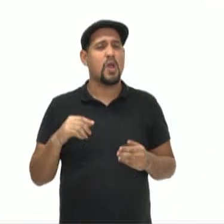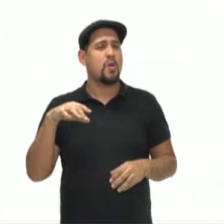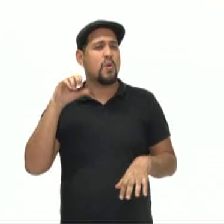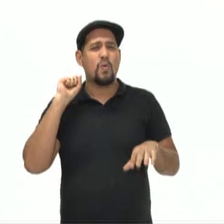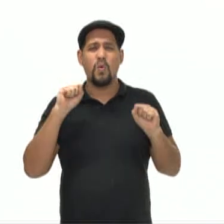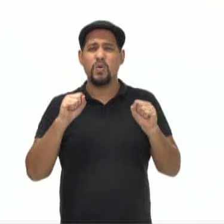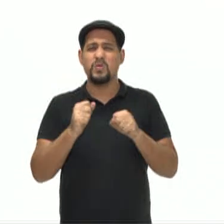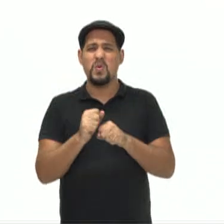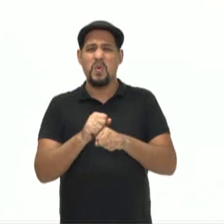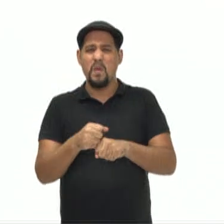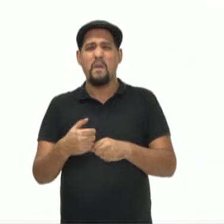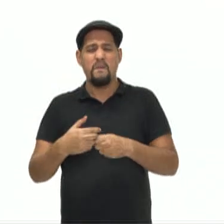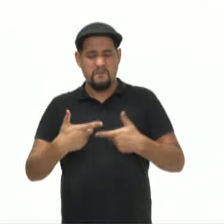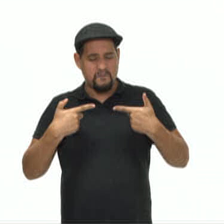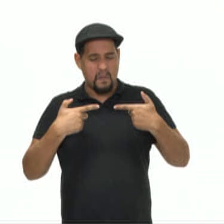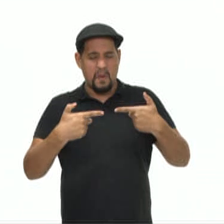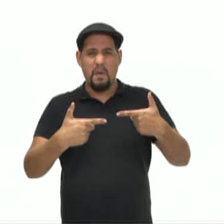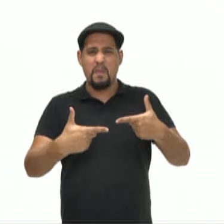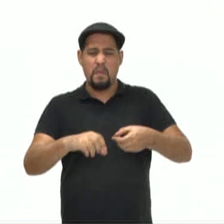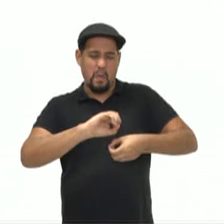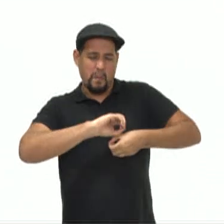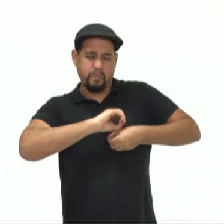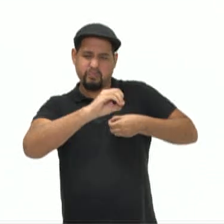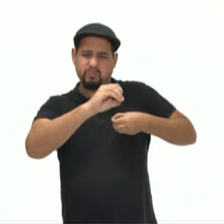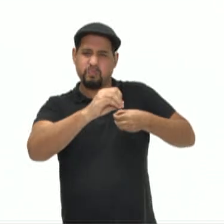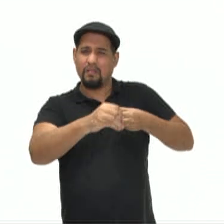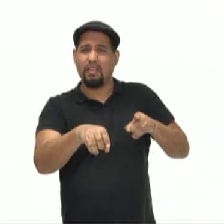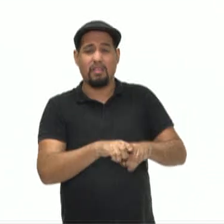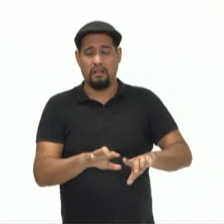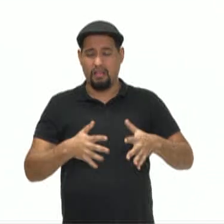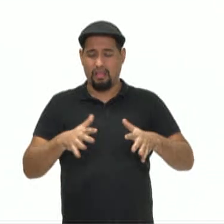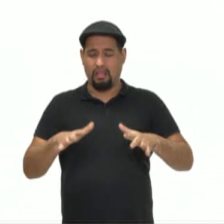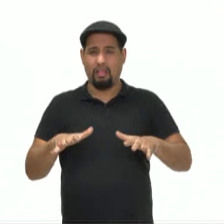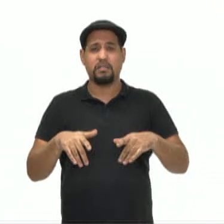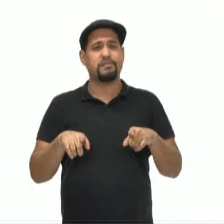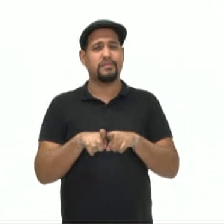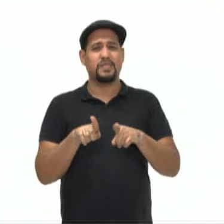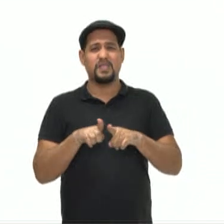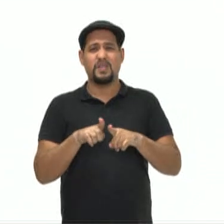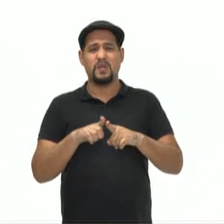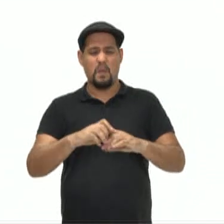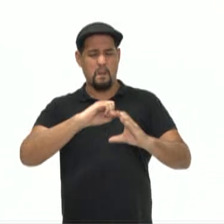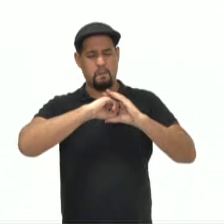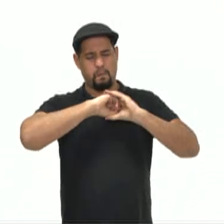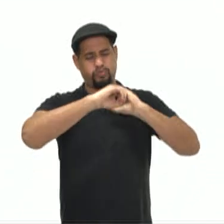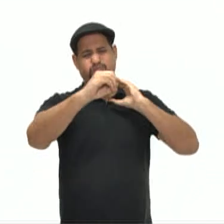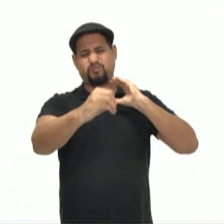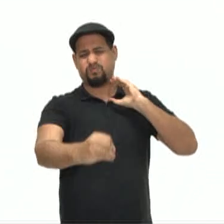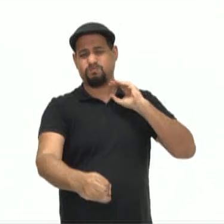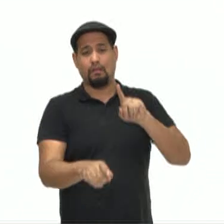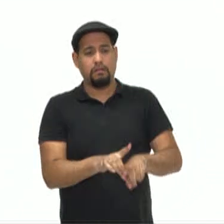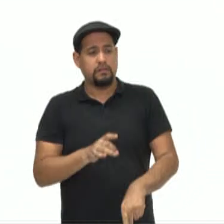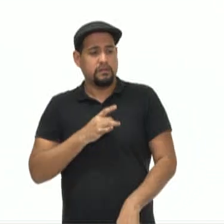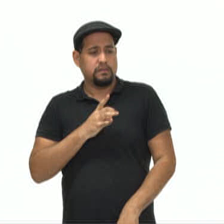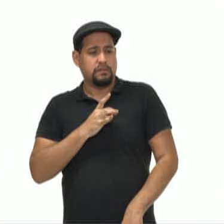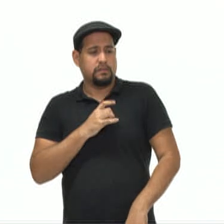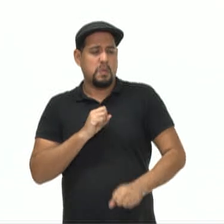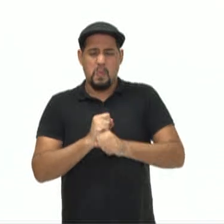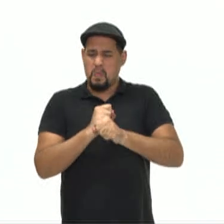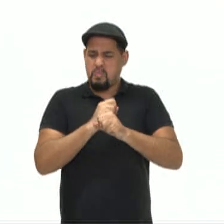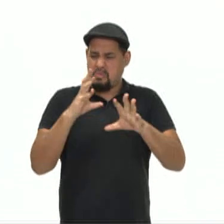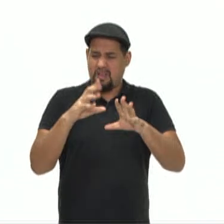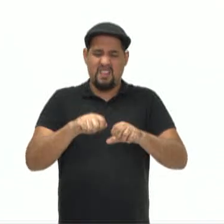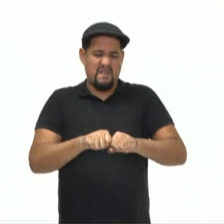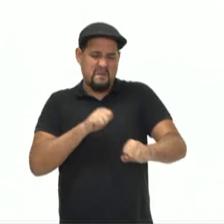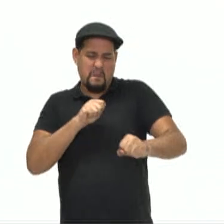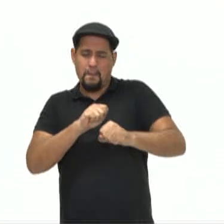de guerra, explosões e tremor. Bomba e medo acompanham. Choro e